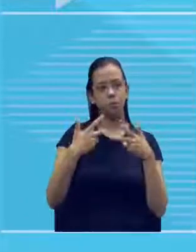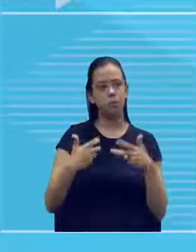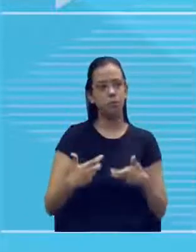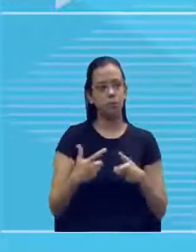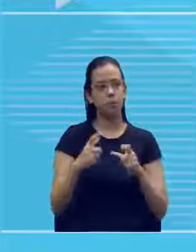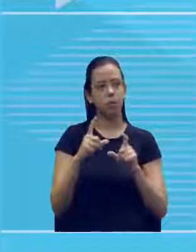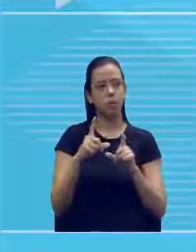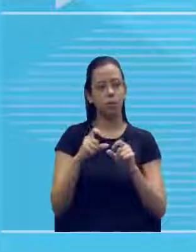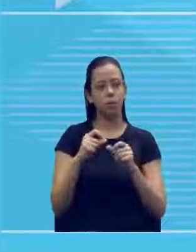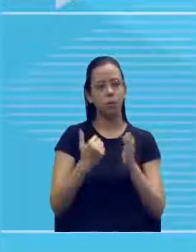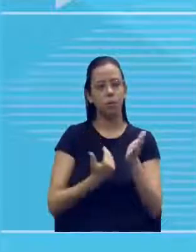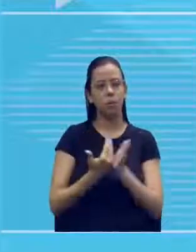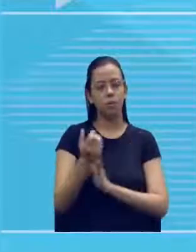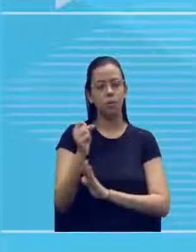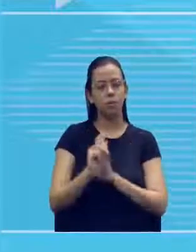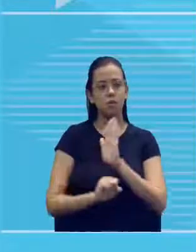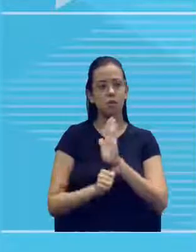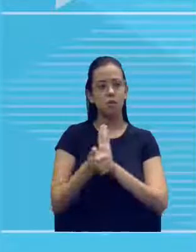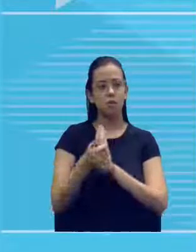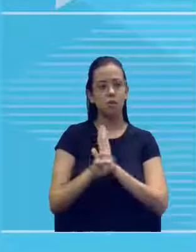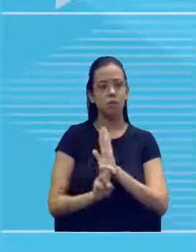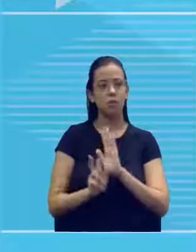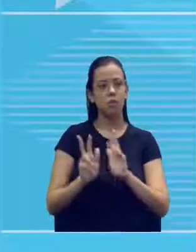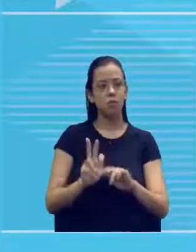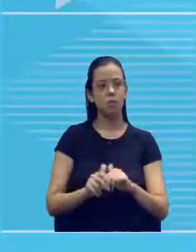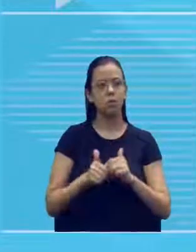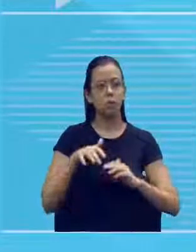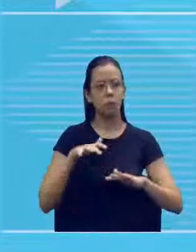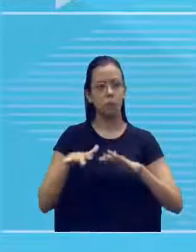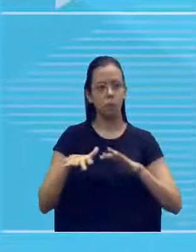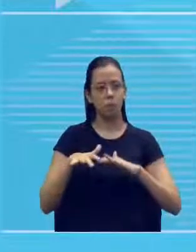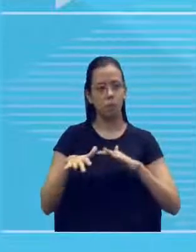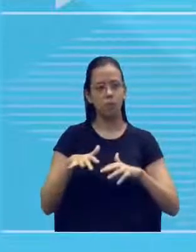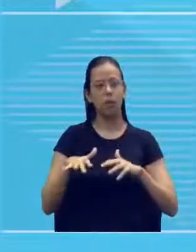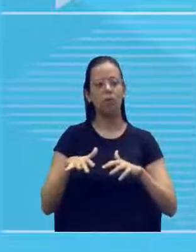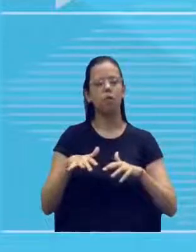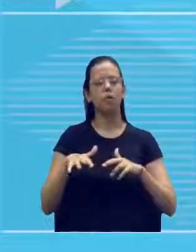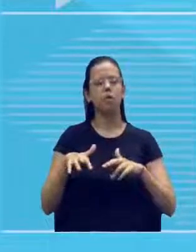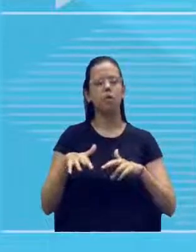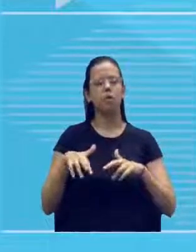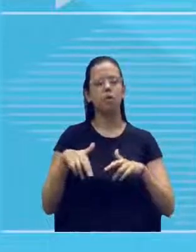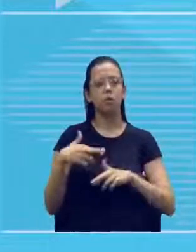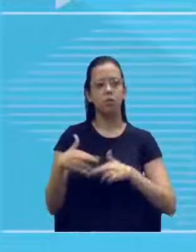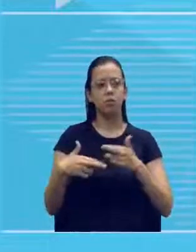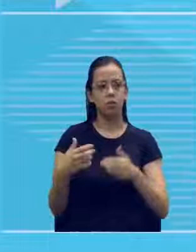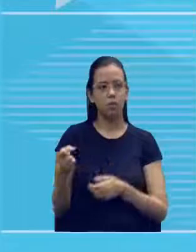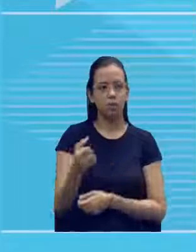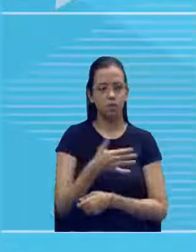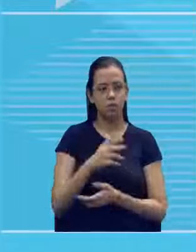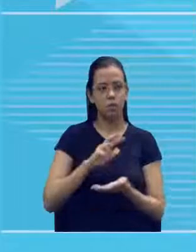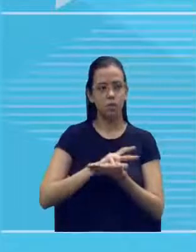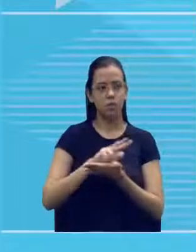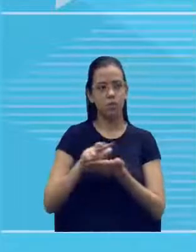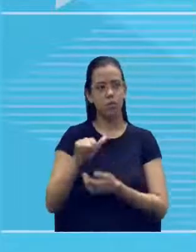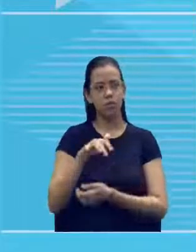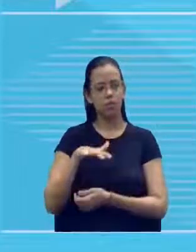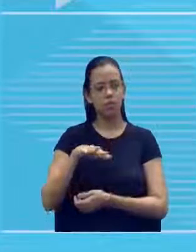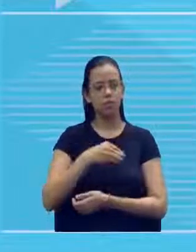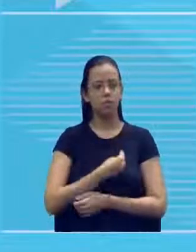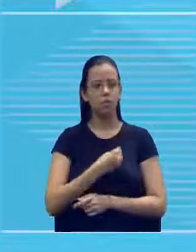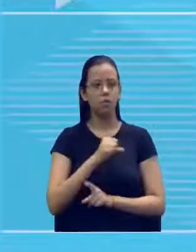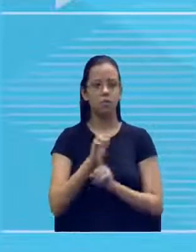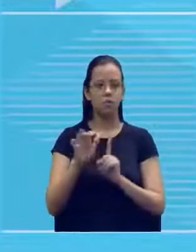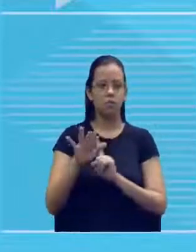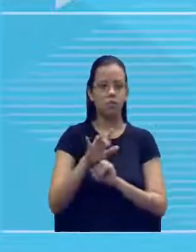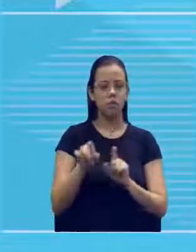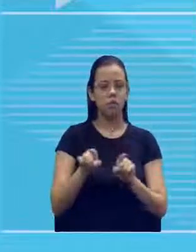a partir do século XV, com um intenso movimento de renovação em muitos âmbitos da vida social